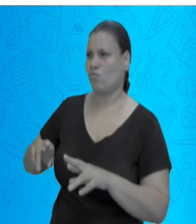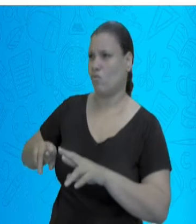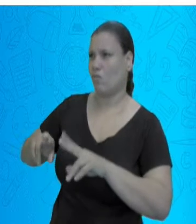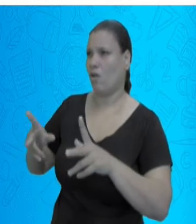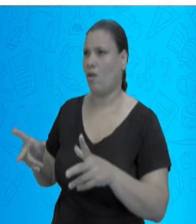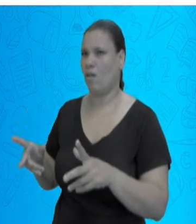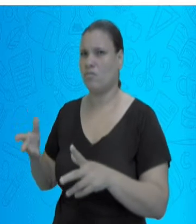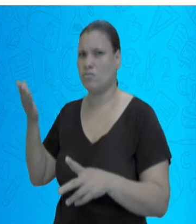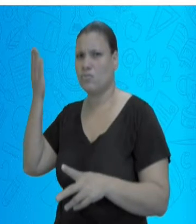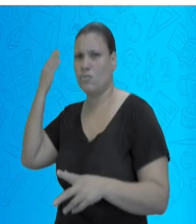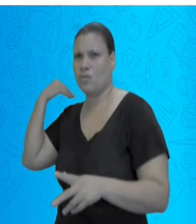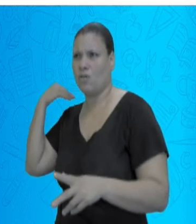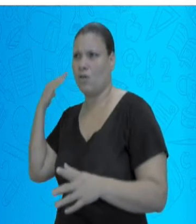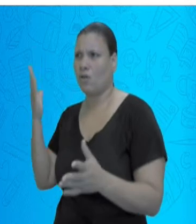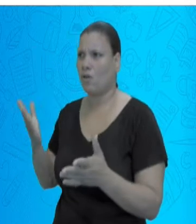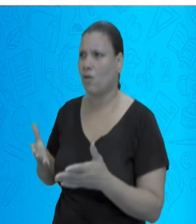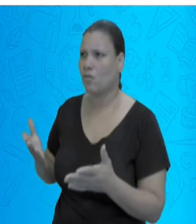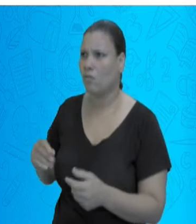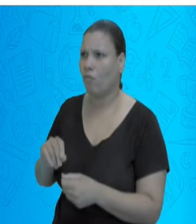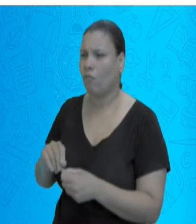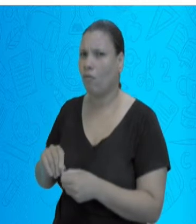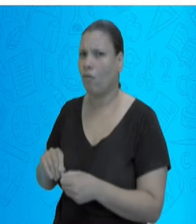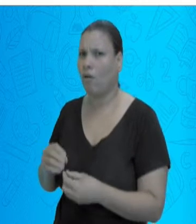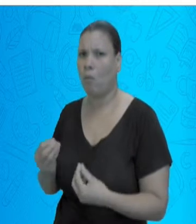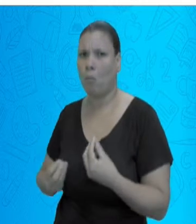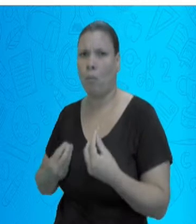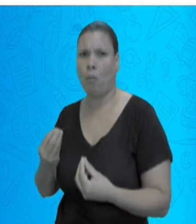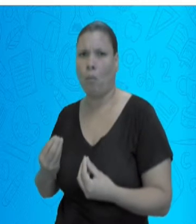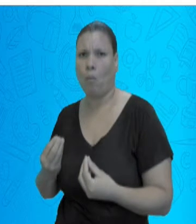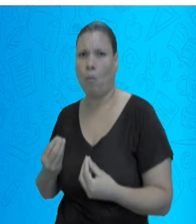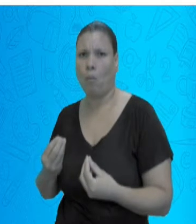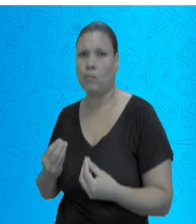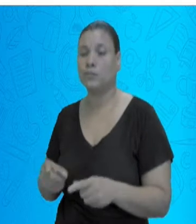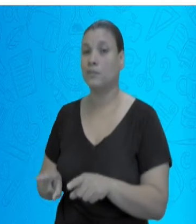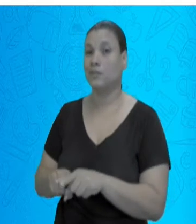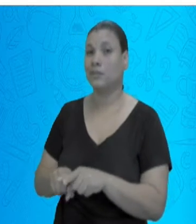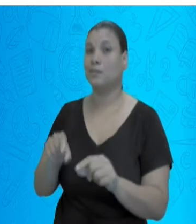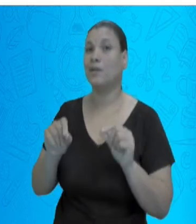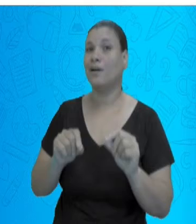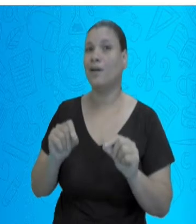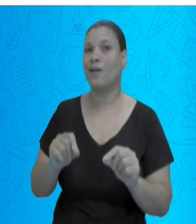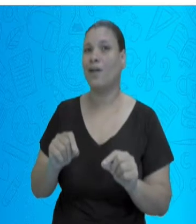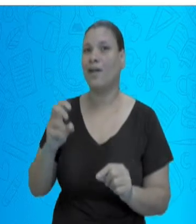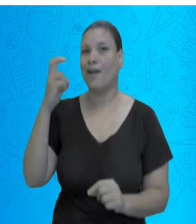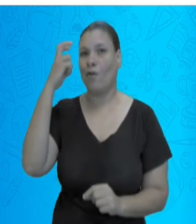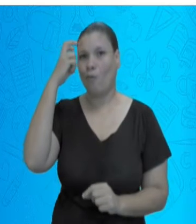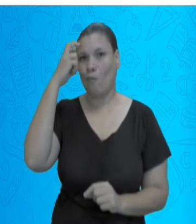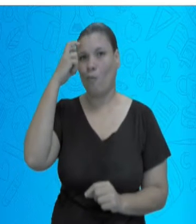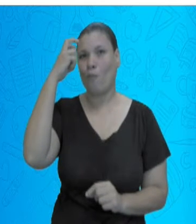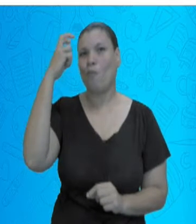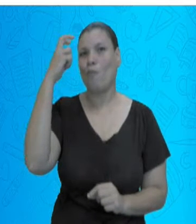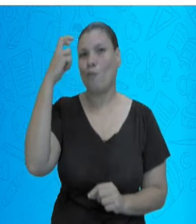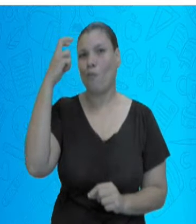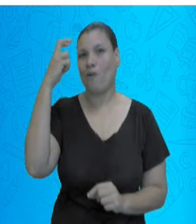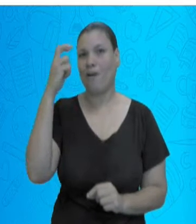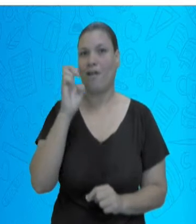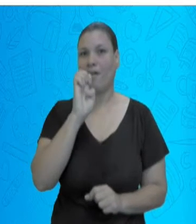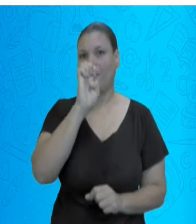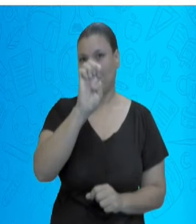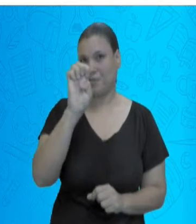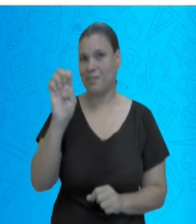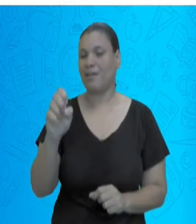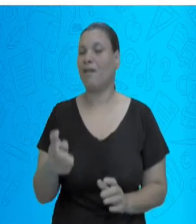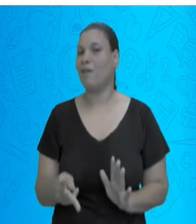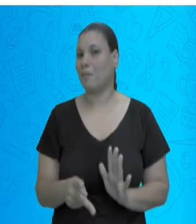da cachaça como bem patrimonial da comunidade local do estado e a preservação de todo o acervo da